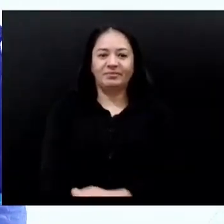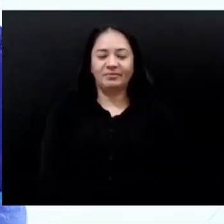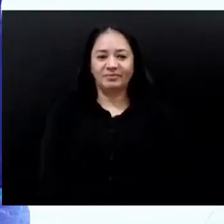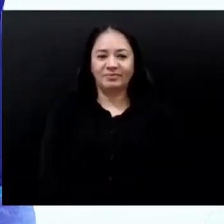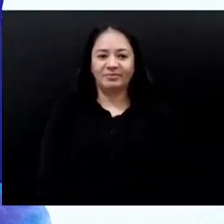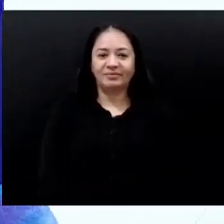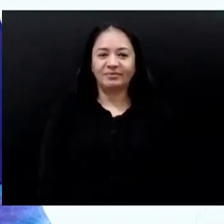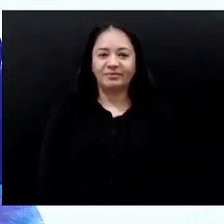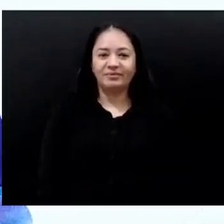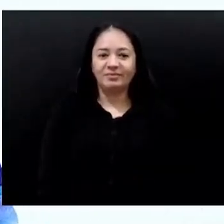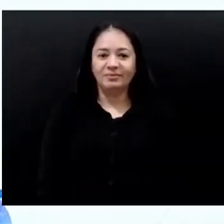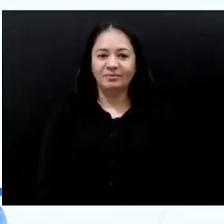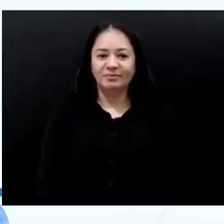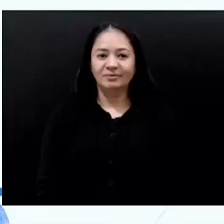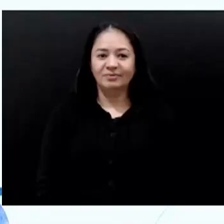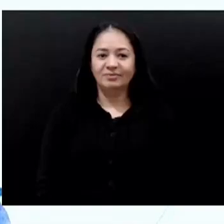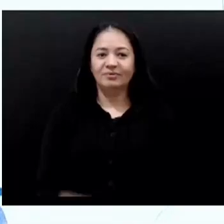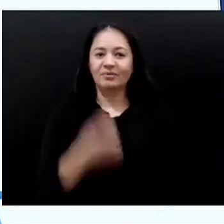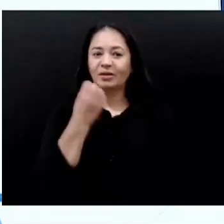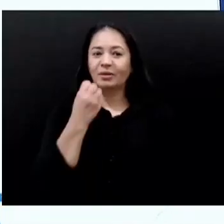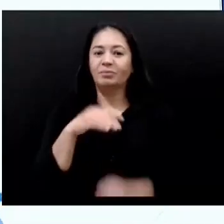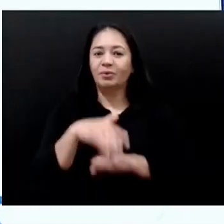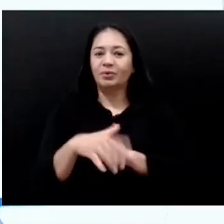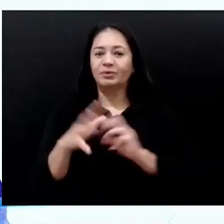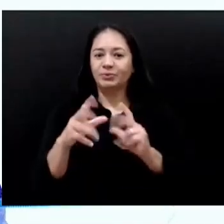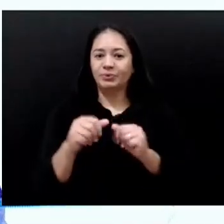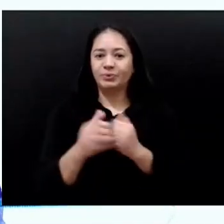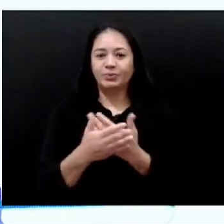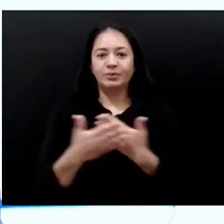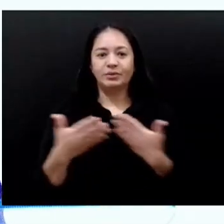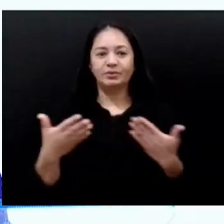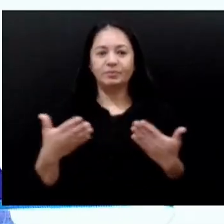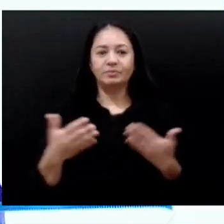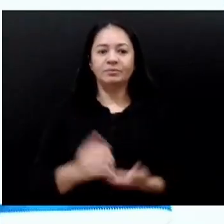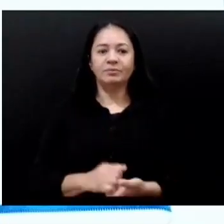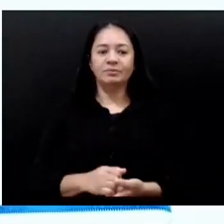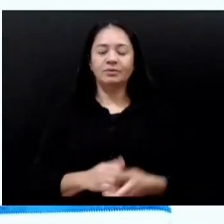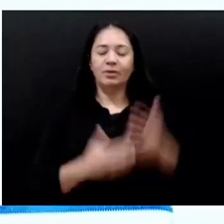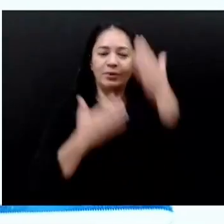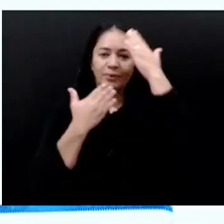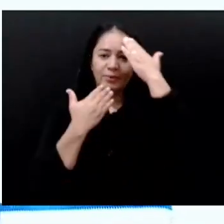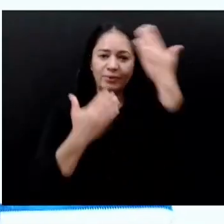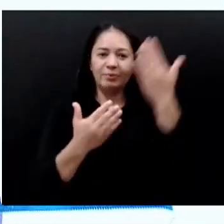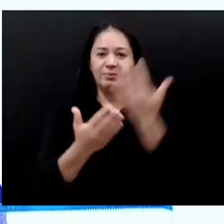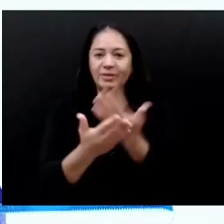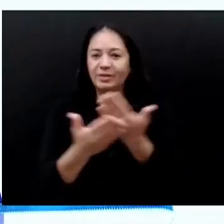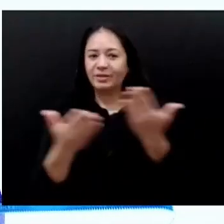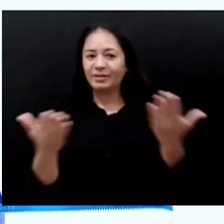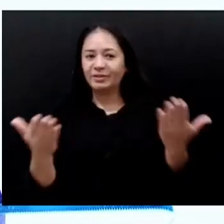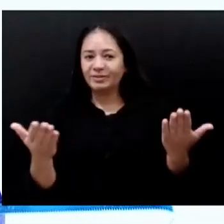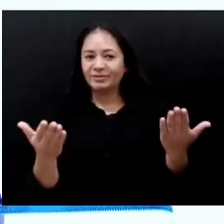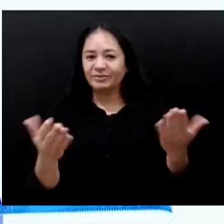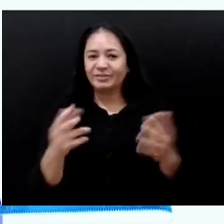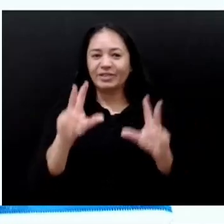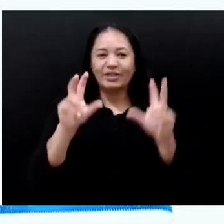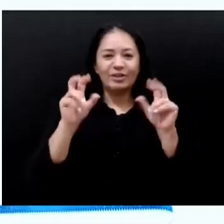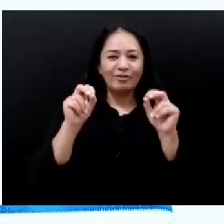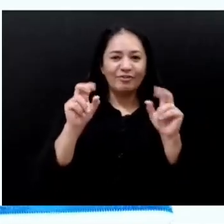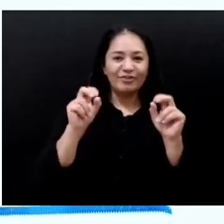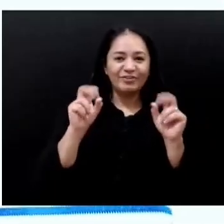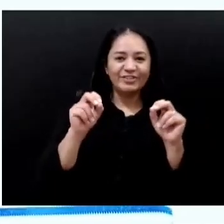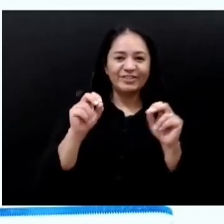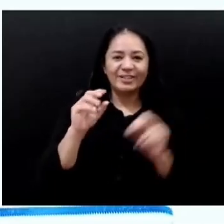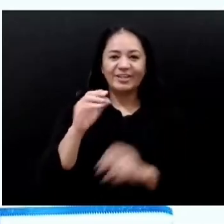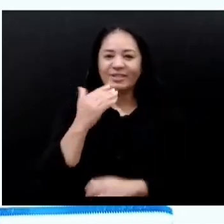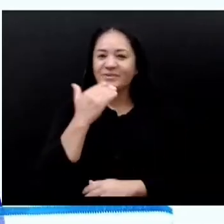Bom, boa noite a todos. Obrigada aí ao pessoal da Vuvuzela que veio aqui a pedidos, né, para dar